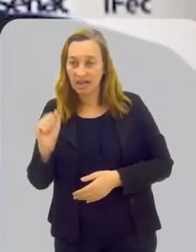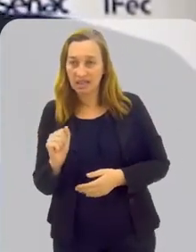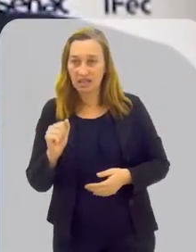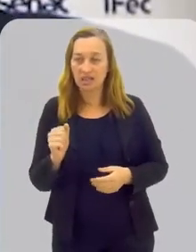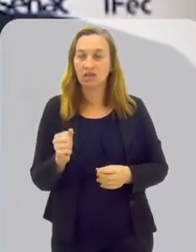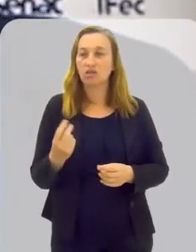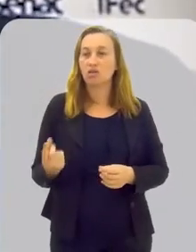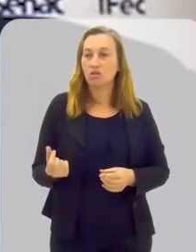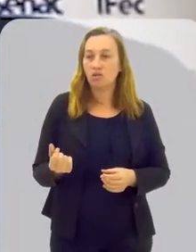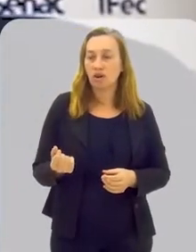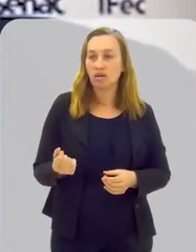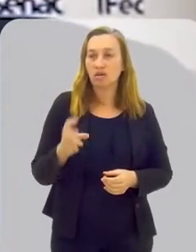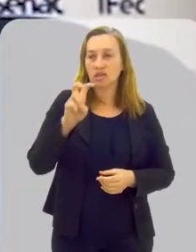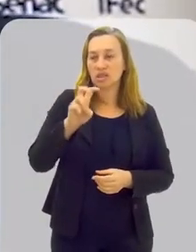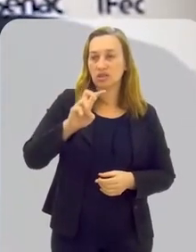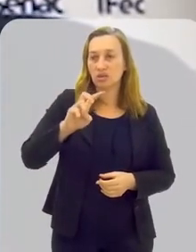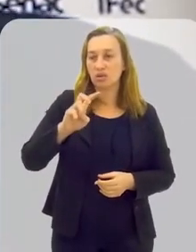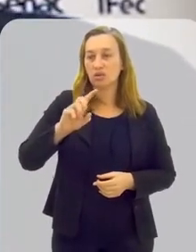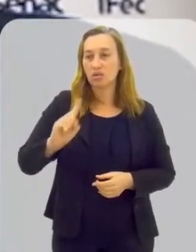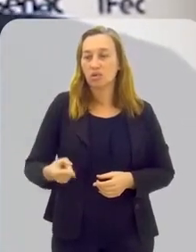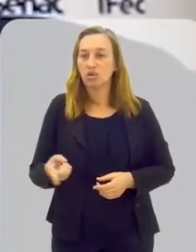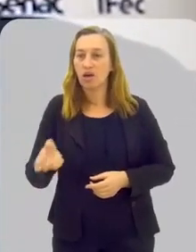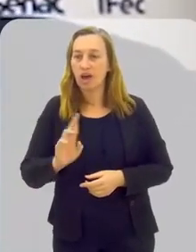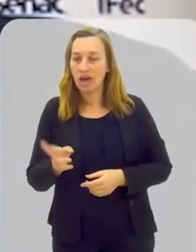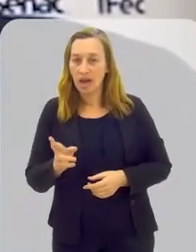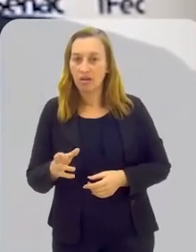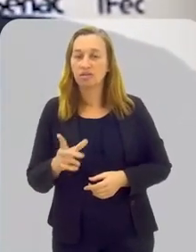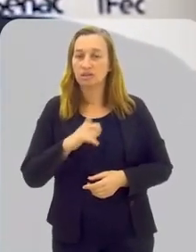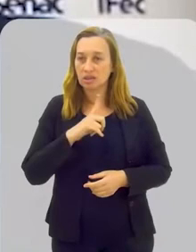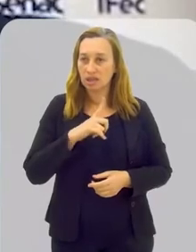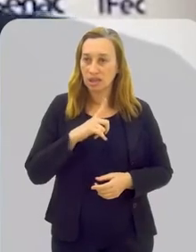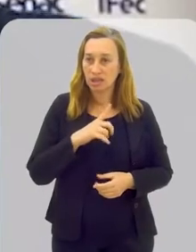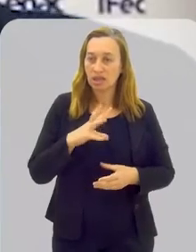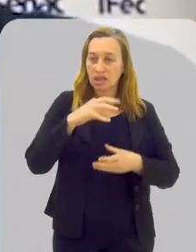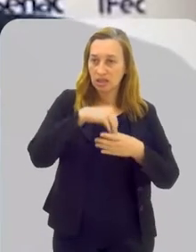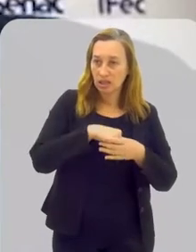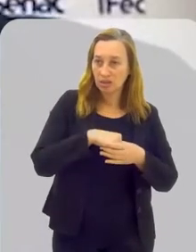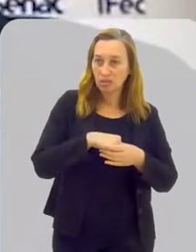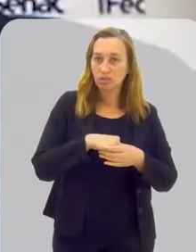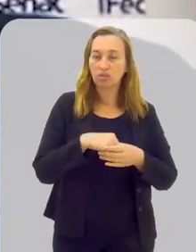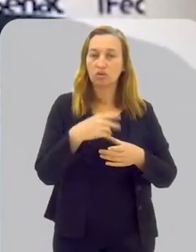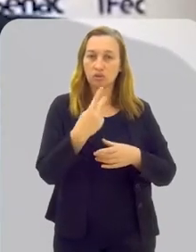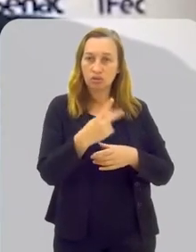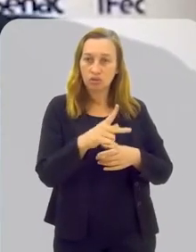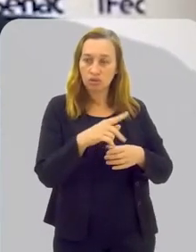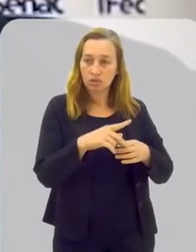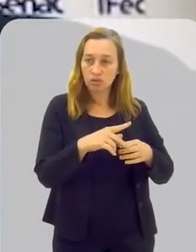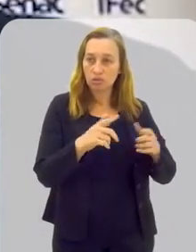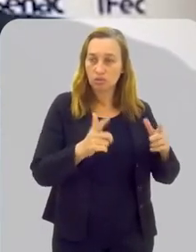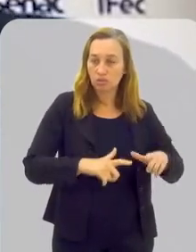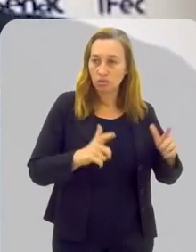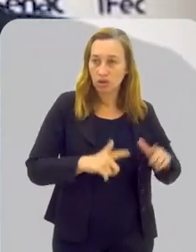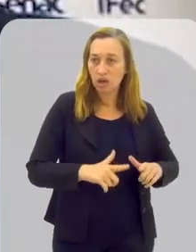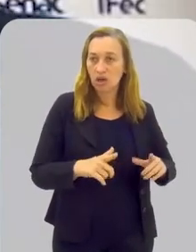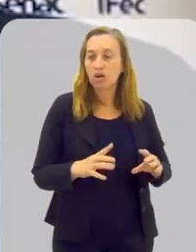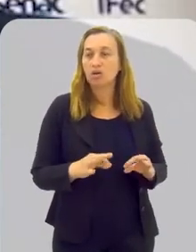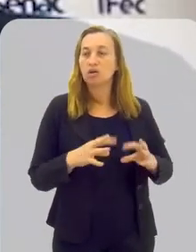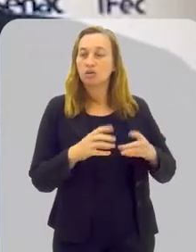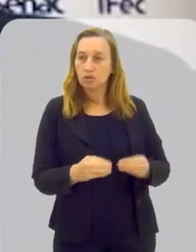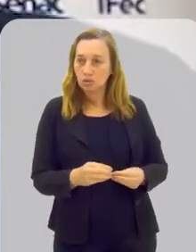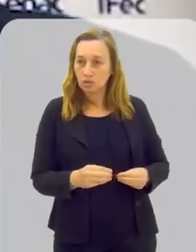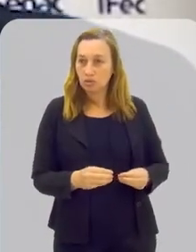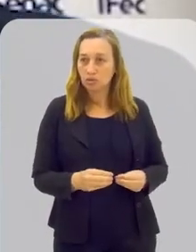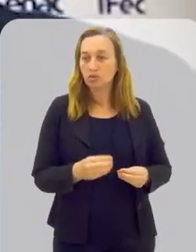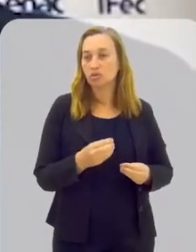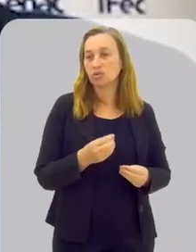máquina pois a máquina custa um valor mensal de r$ 5000 você consegue ter essa máquina dentro de seu estabelecimento